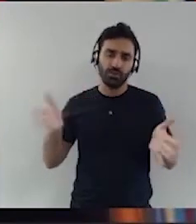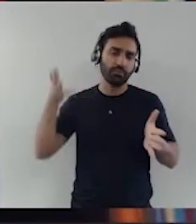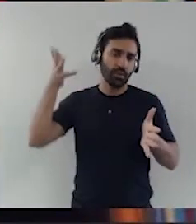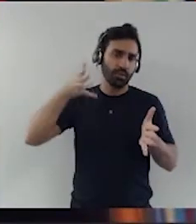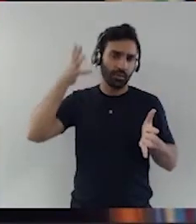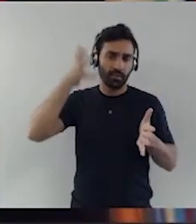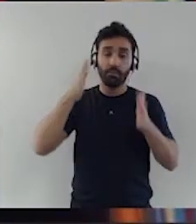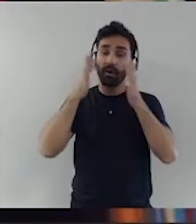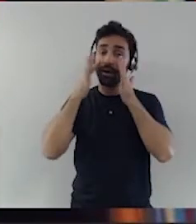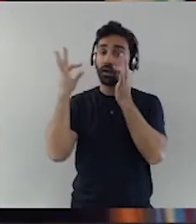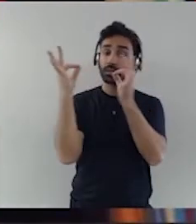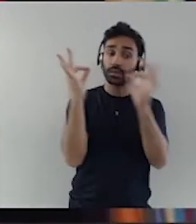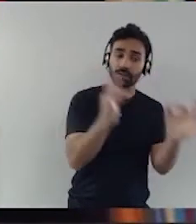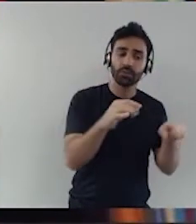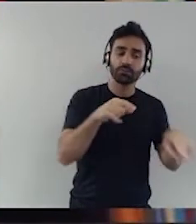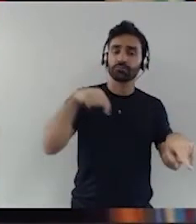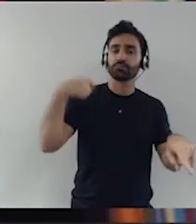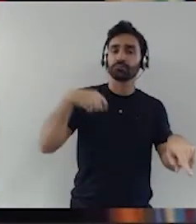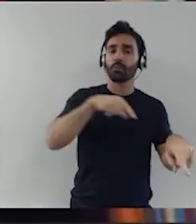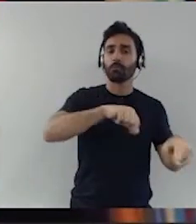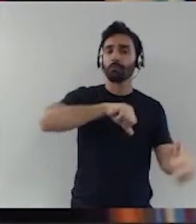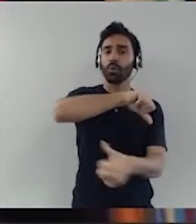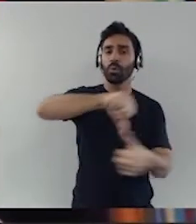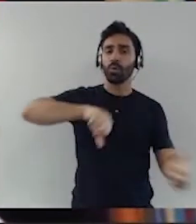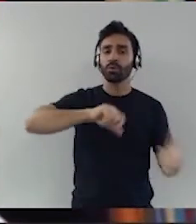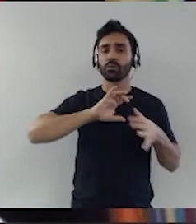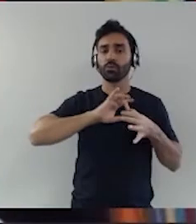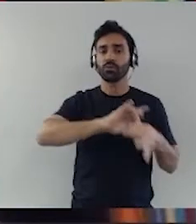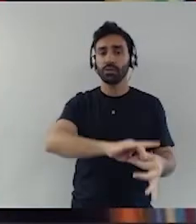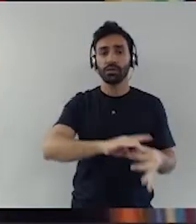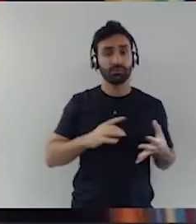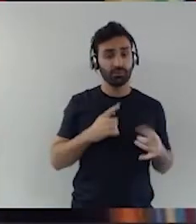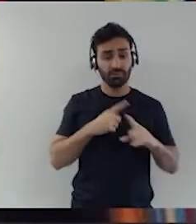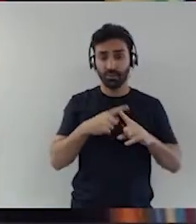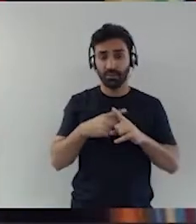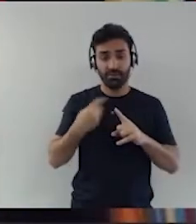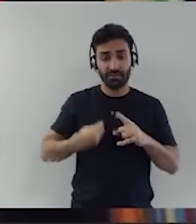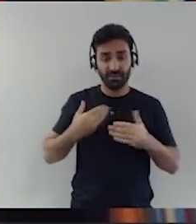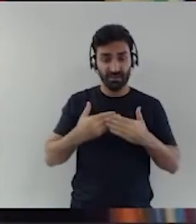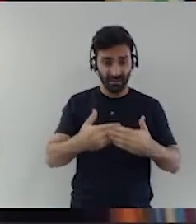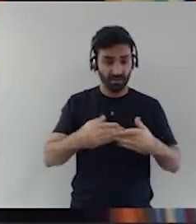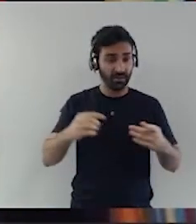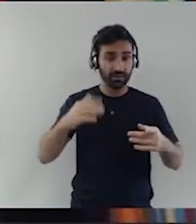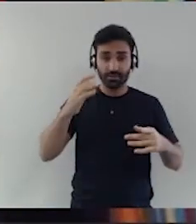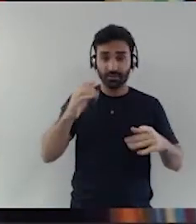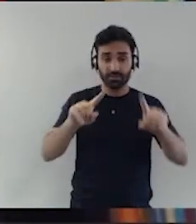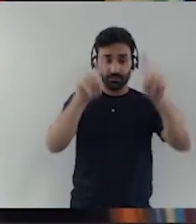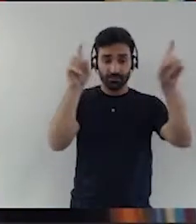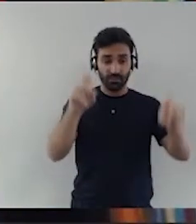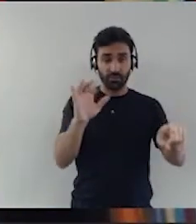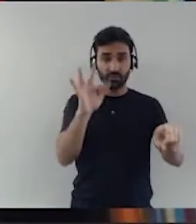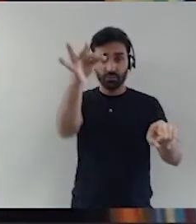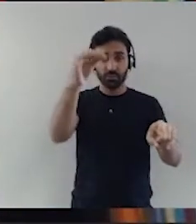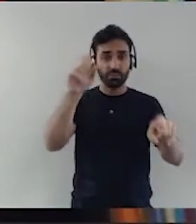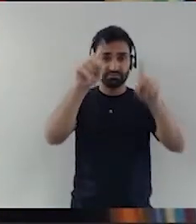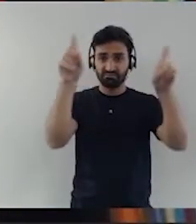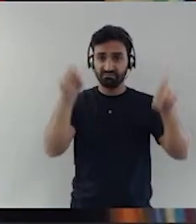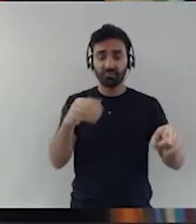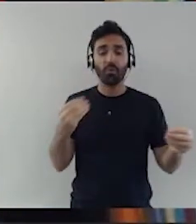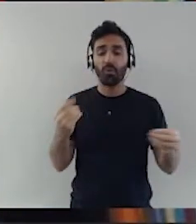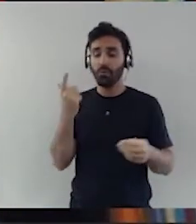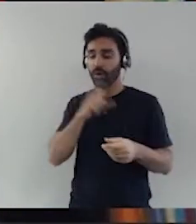justamente para essas mudanças que o cenário atual de imprevisibilidade trouxe e podem trazer para o papel da